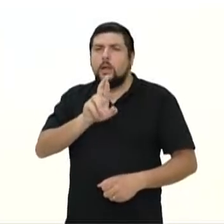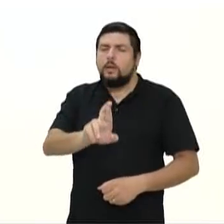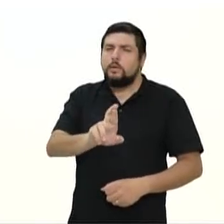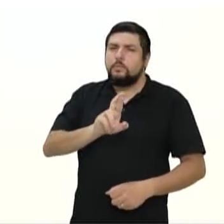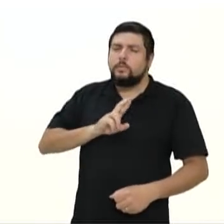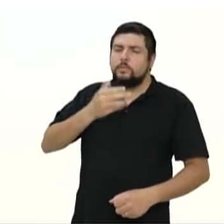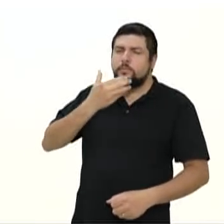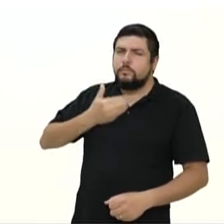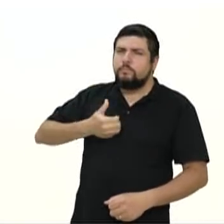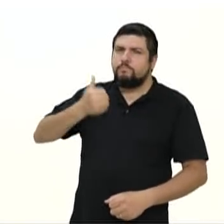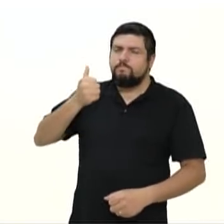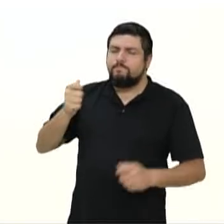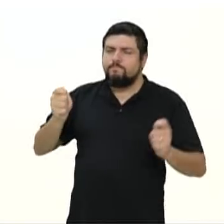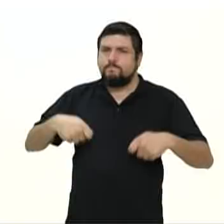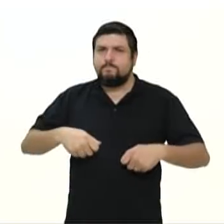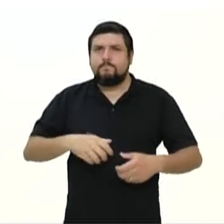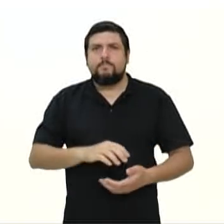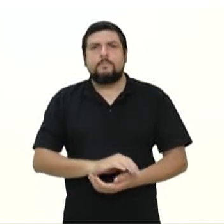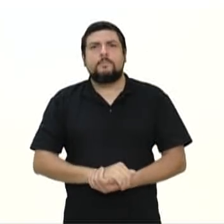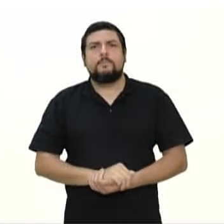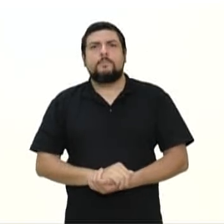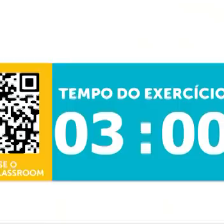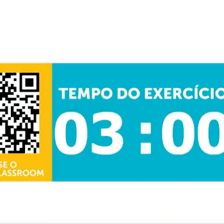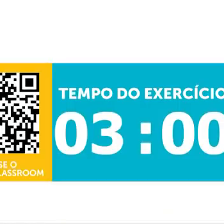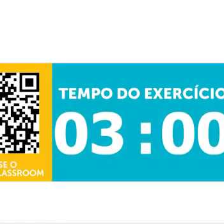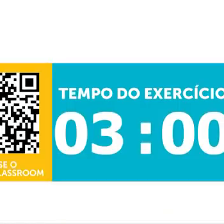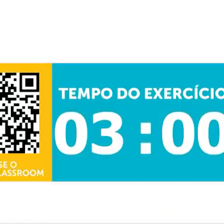forma possível. Vamos lá?